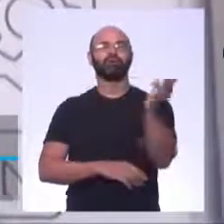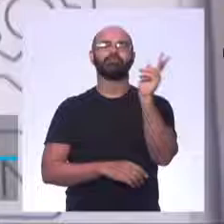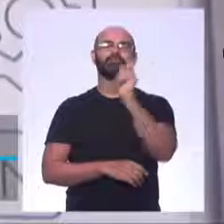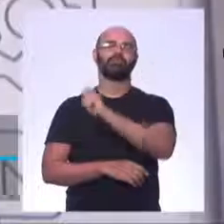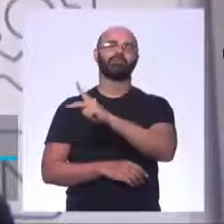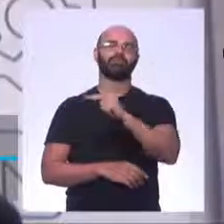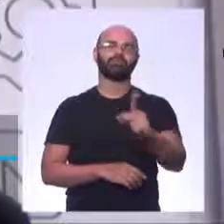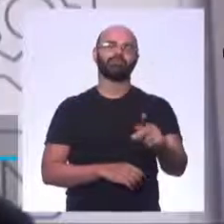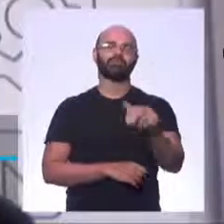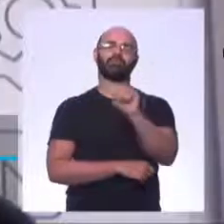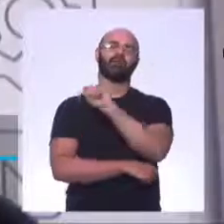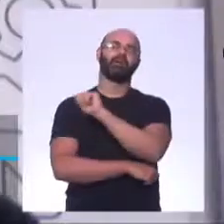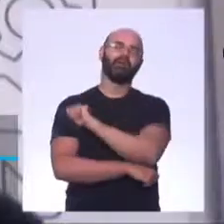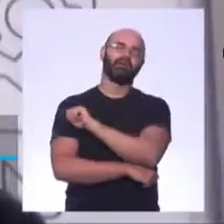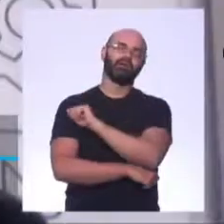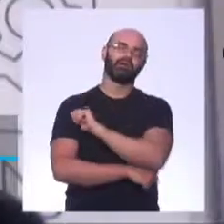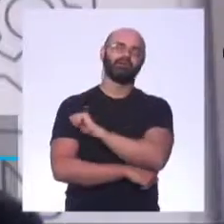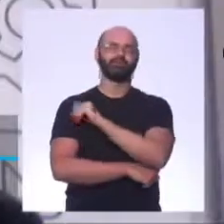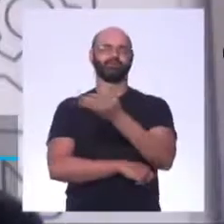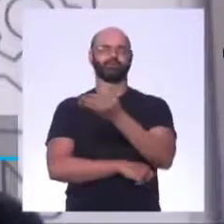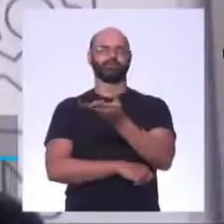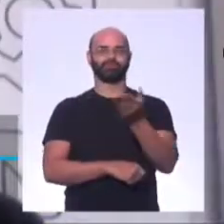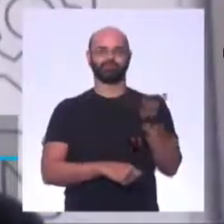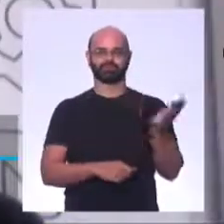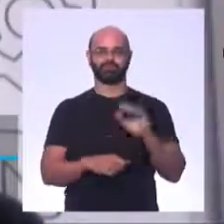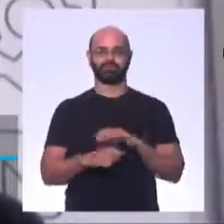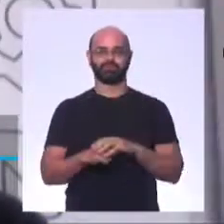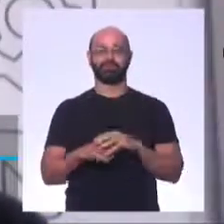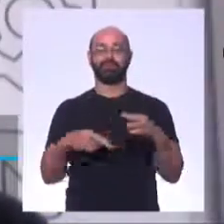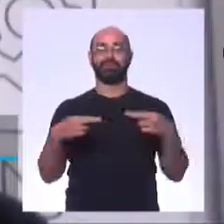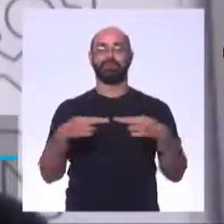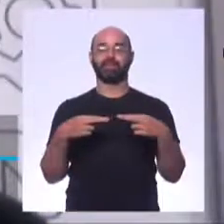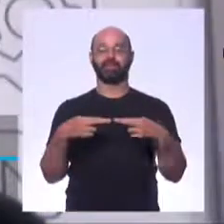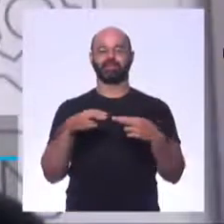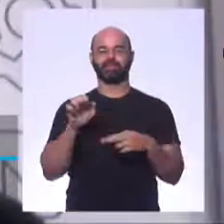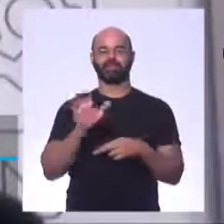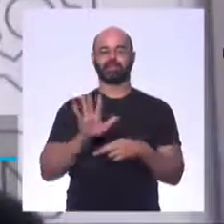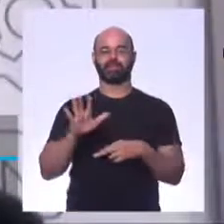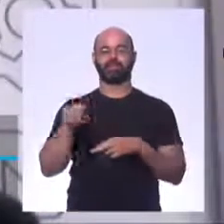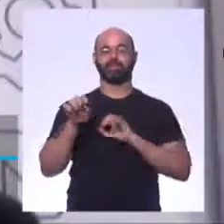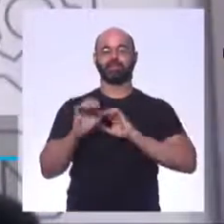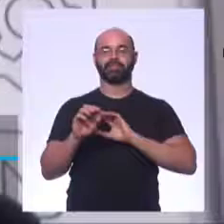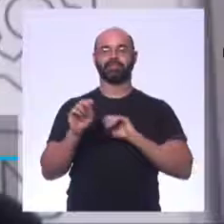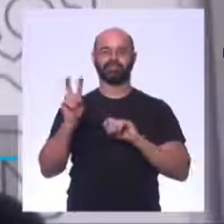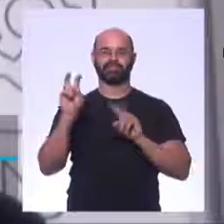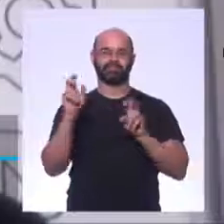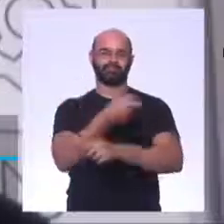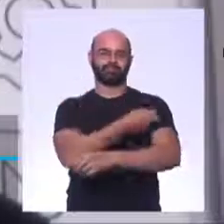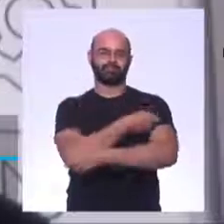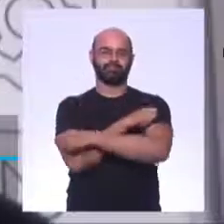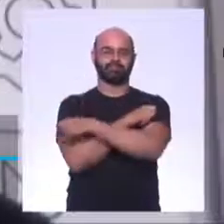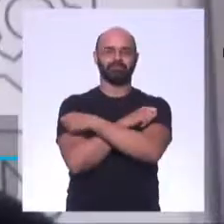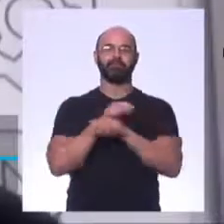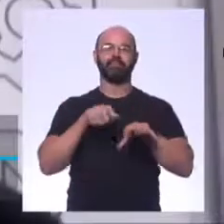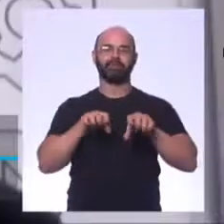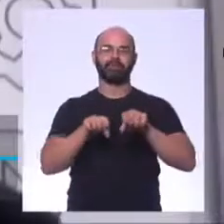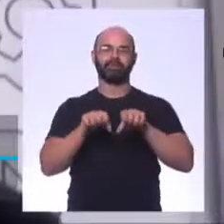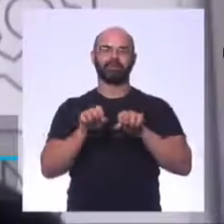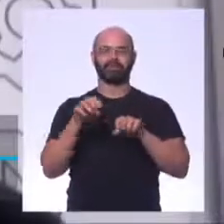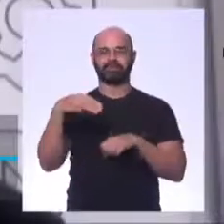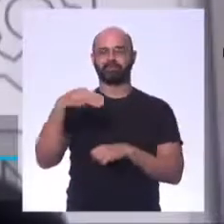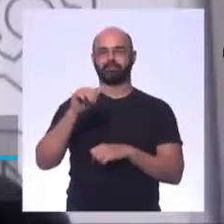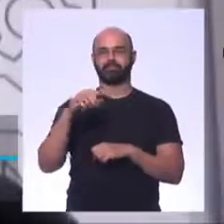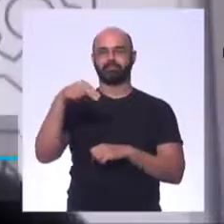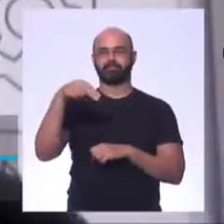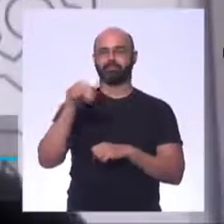estão conosco aqui participando da Rede Estadual de Ensino, do programa Mão na Massa, sejam todos muito bem-vindos.